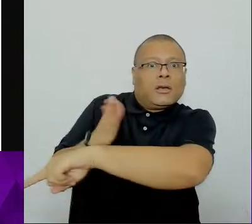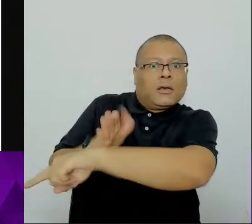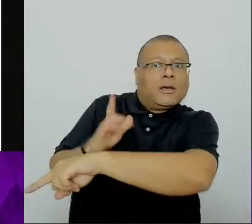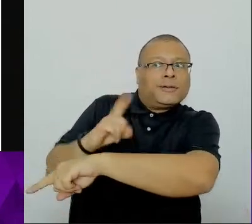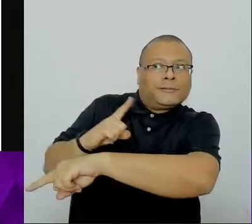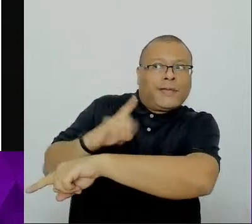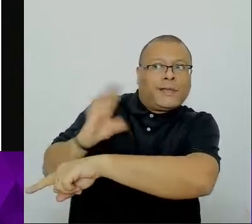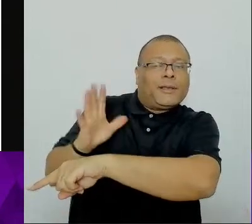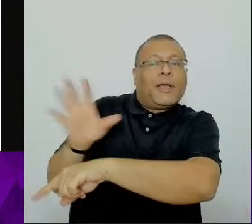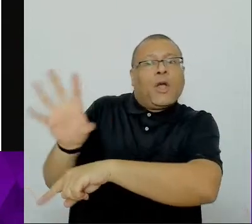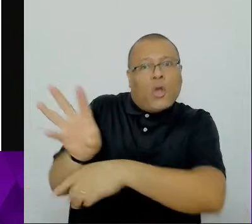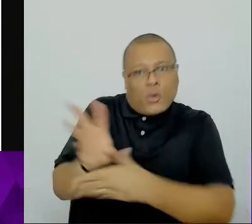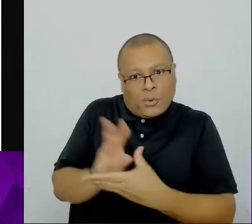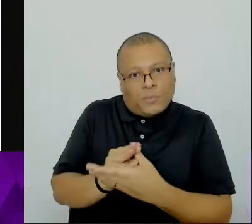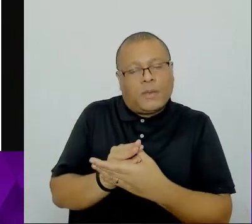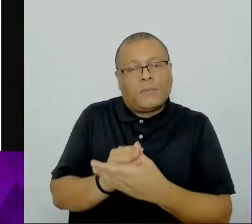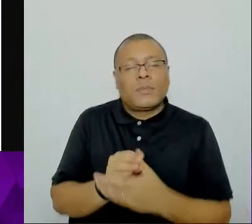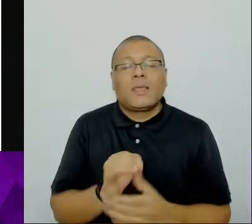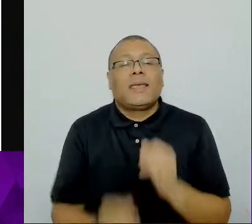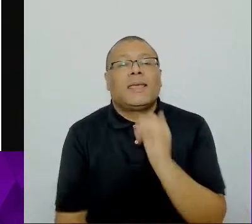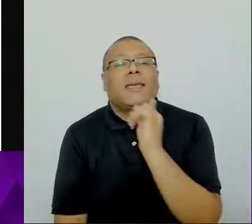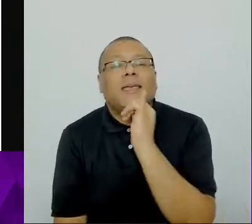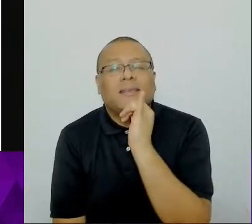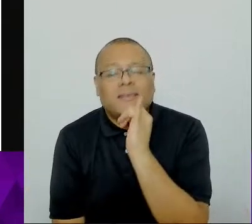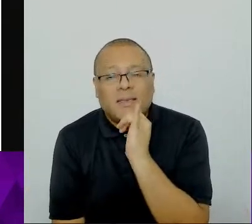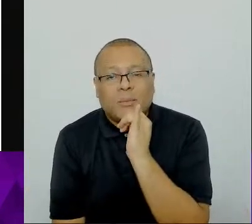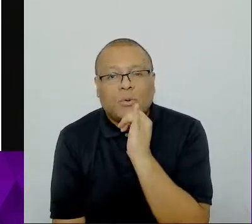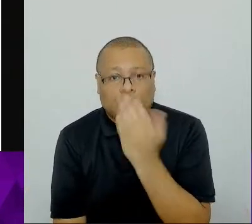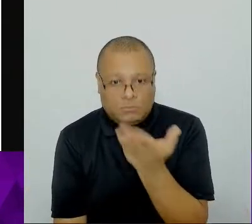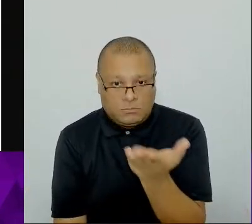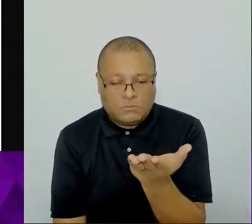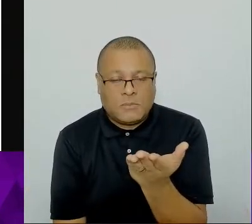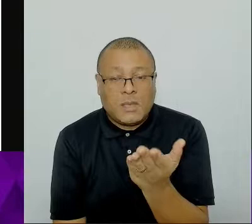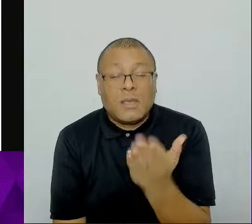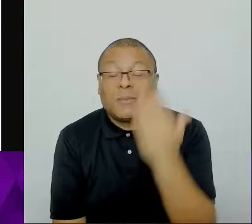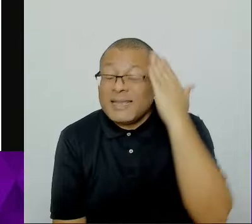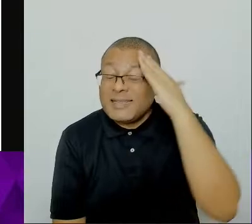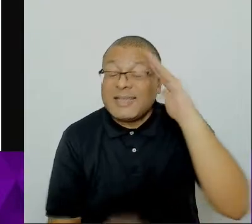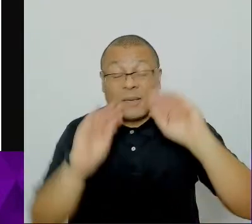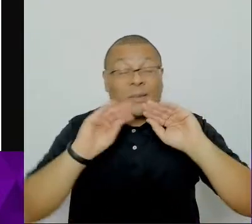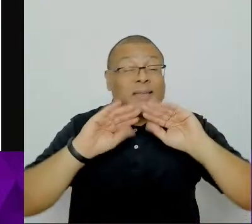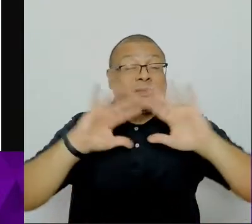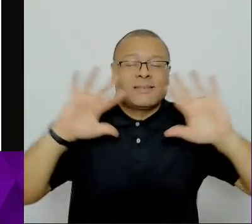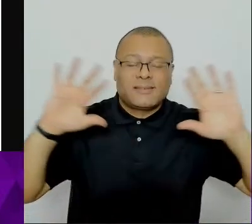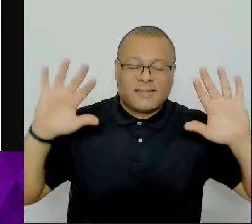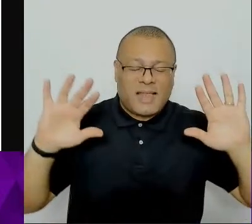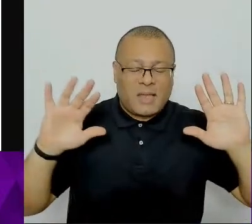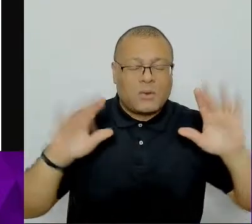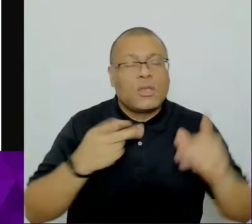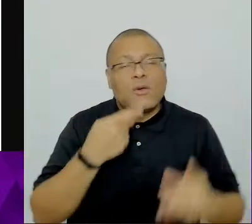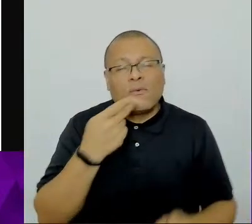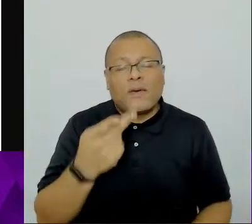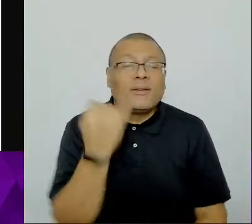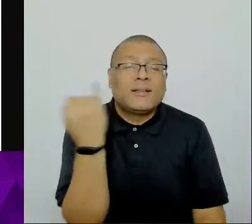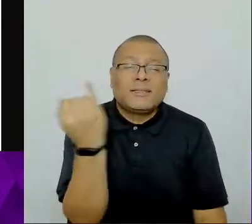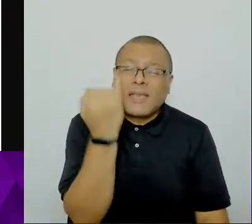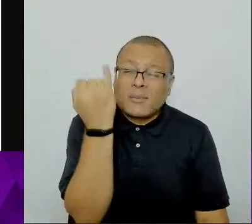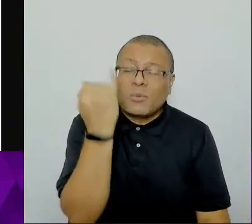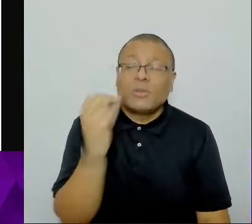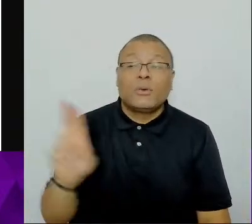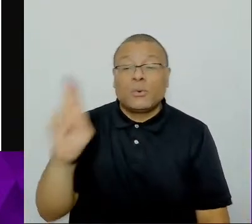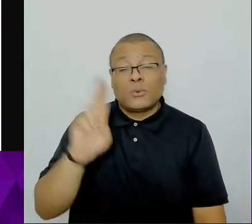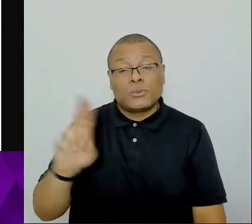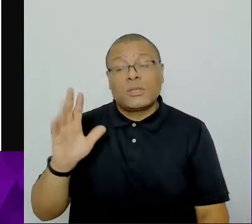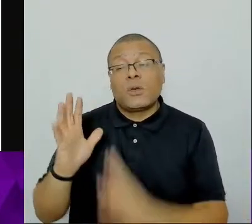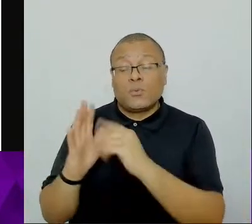sabe que, por exemplo, vou dar um exemplo para vocês para tangibilizar um pouco mais o que eu falo da importância de usar